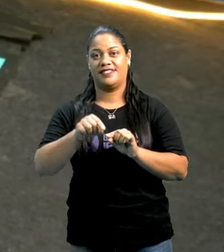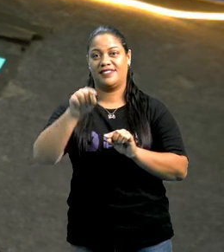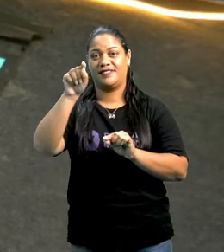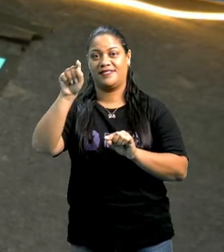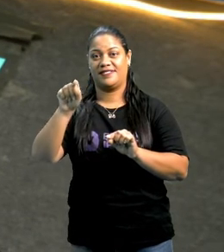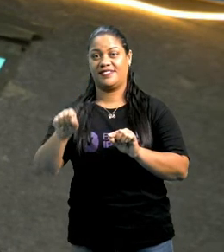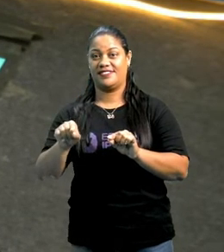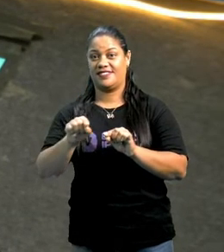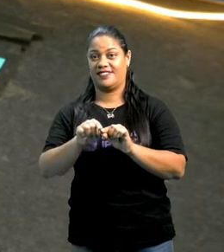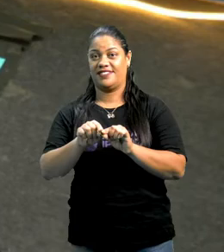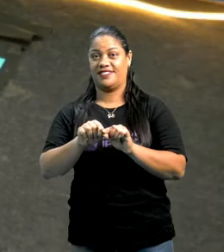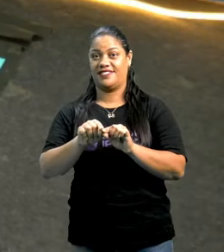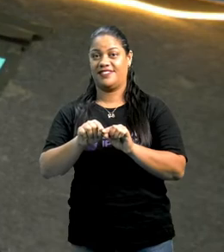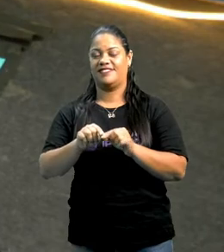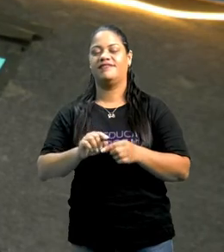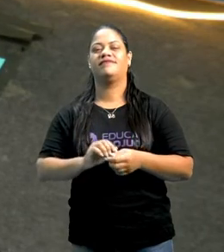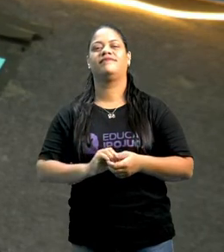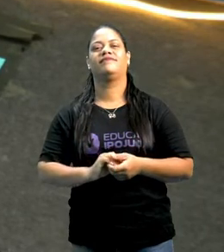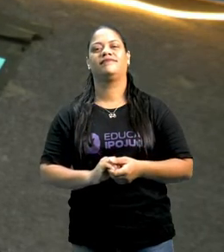triângulo.